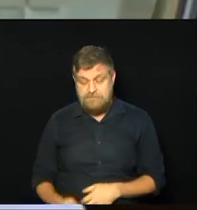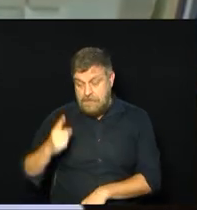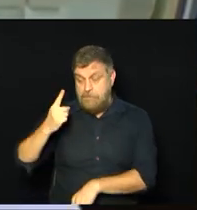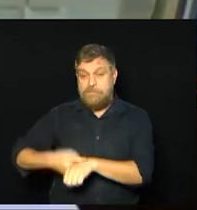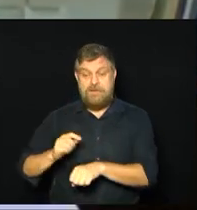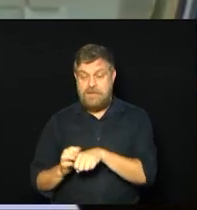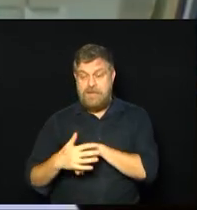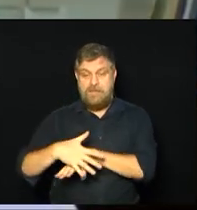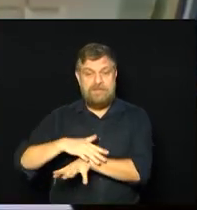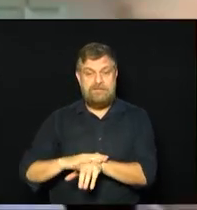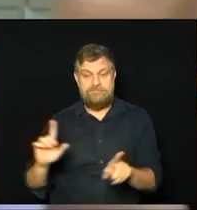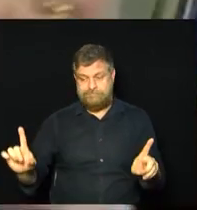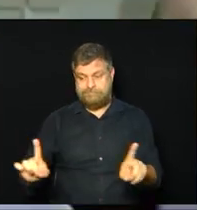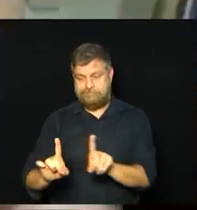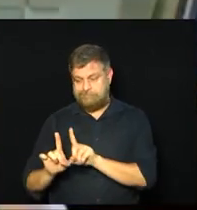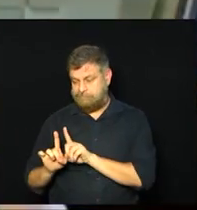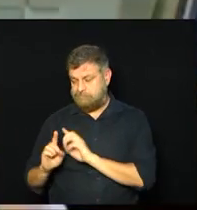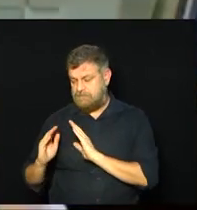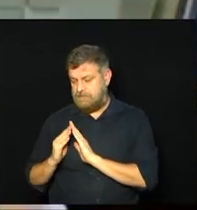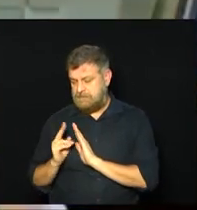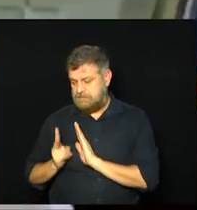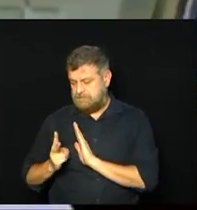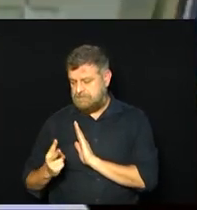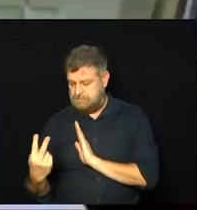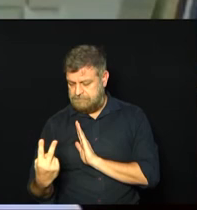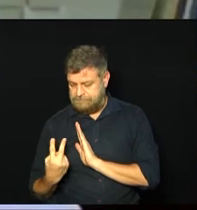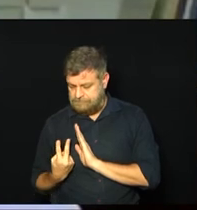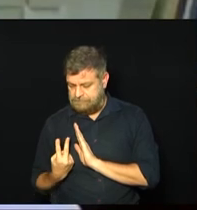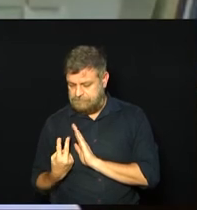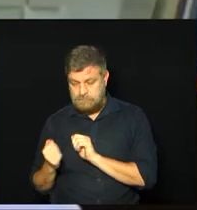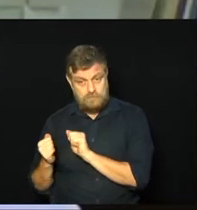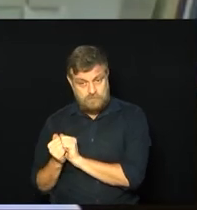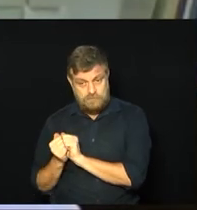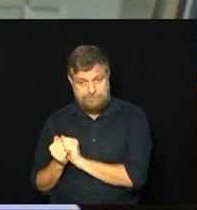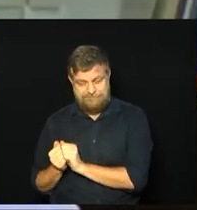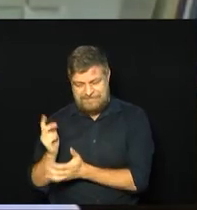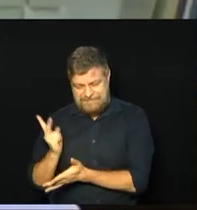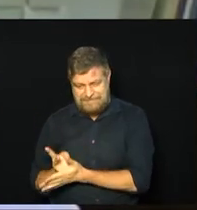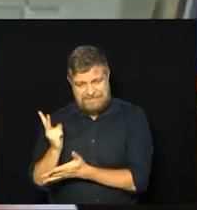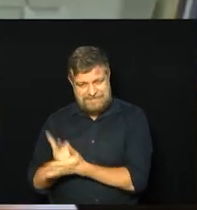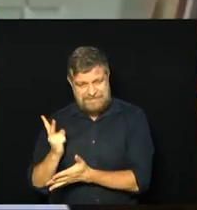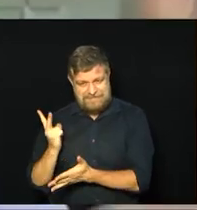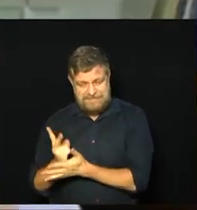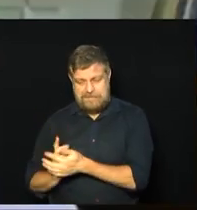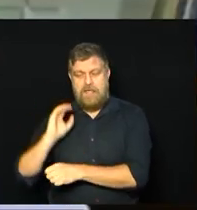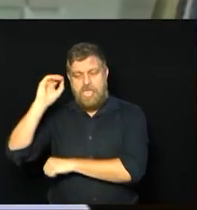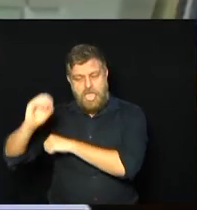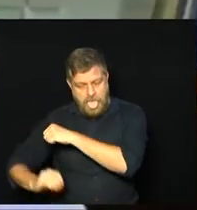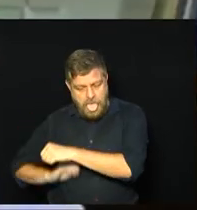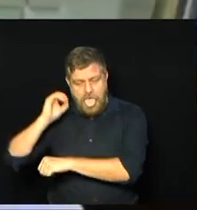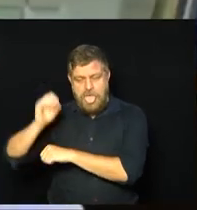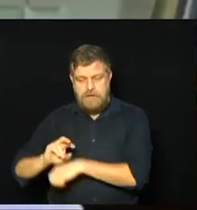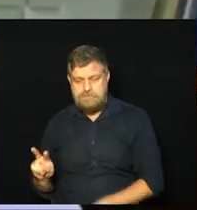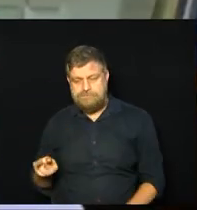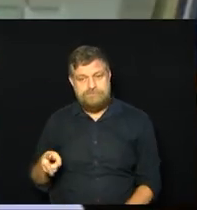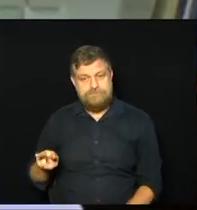a pandemia devolveu o marido para a esposa para o marido, ou não importa a formação que exista dentro de casa, né? Mas devolveu o